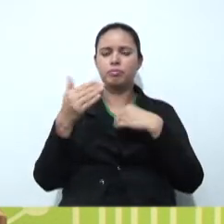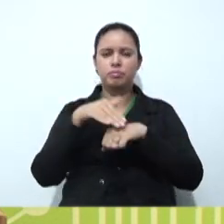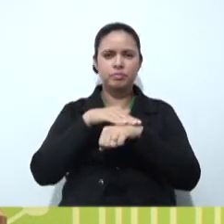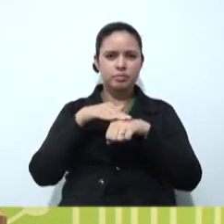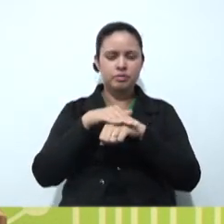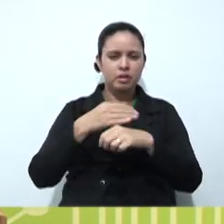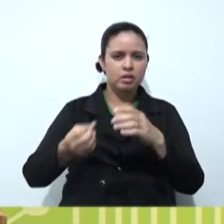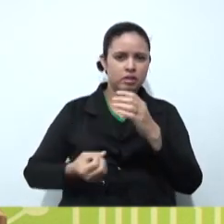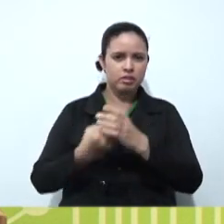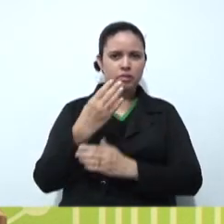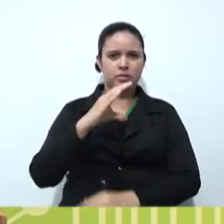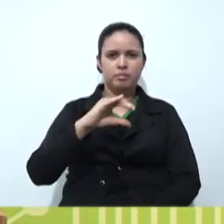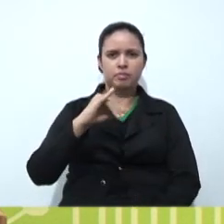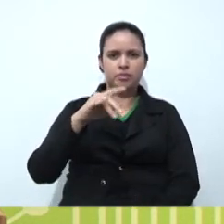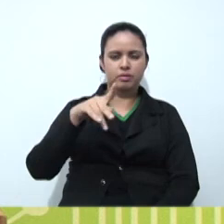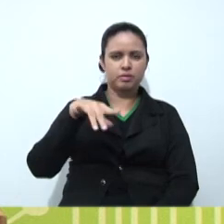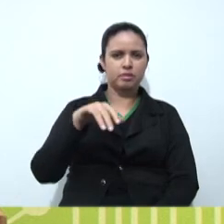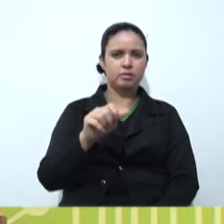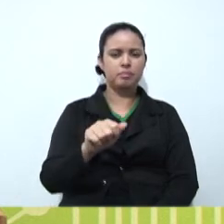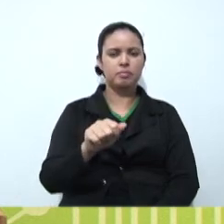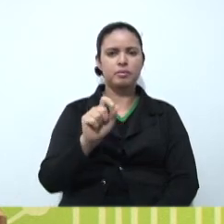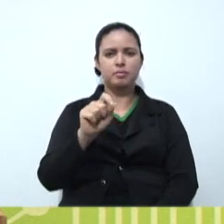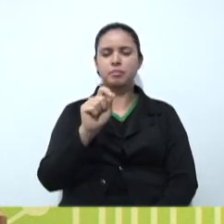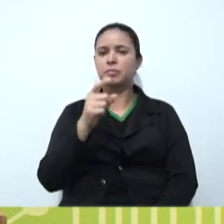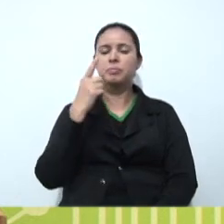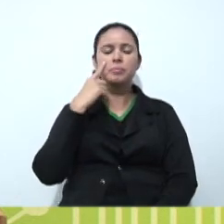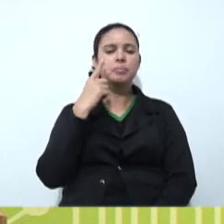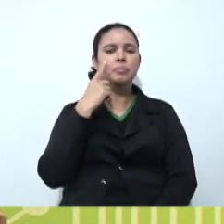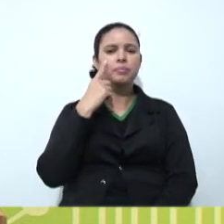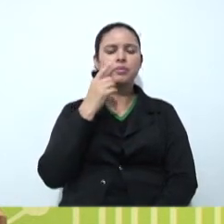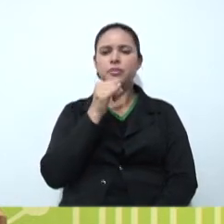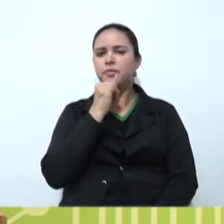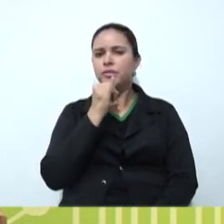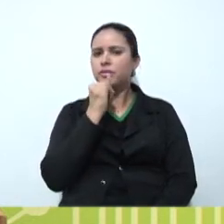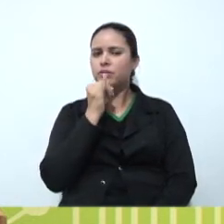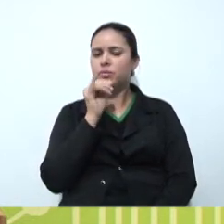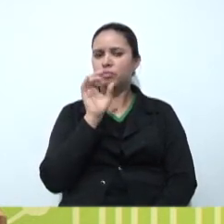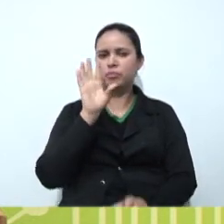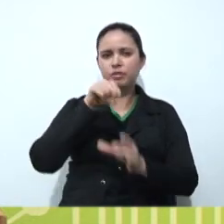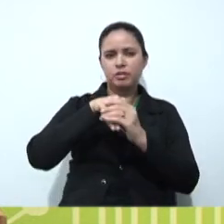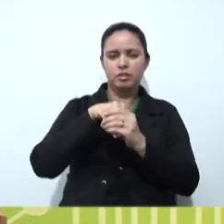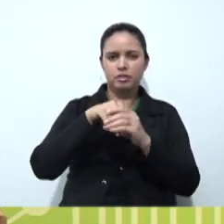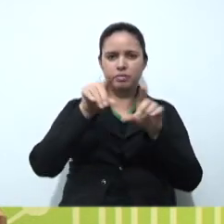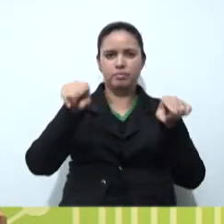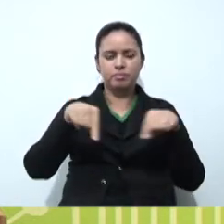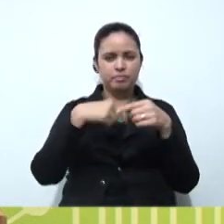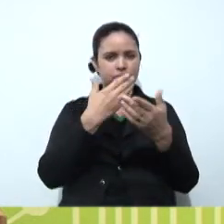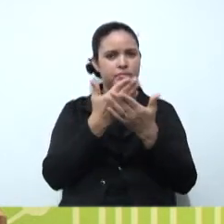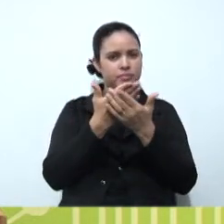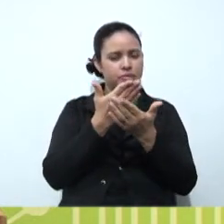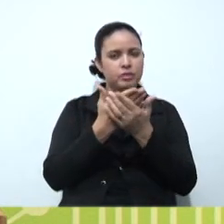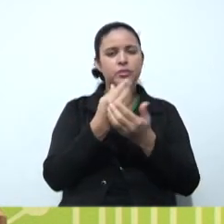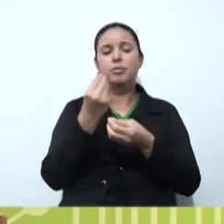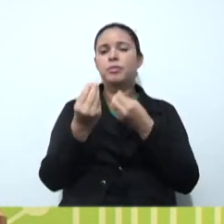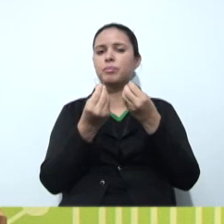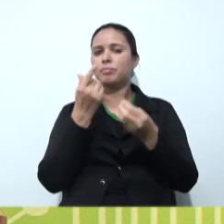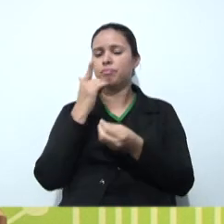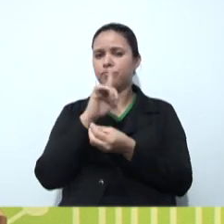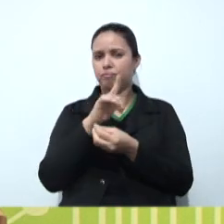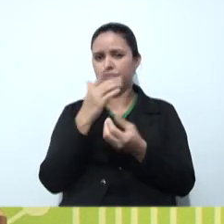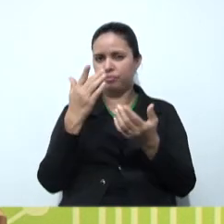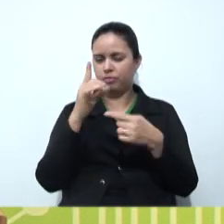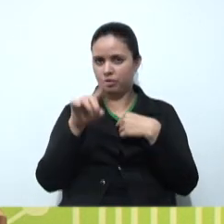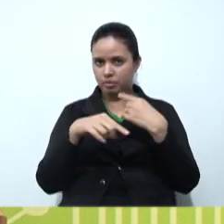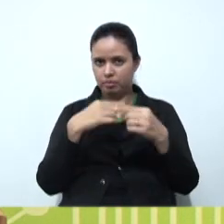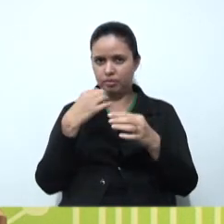uma CIPA, né? Na verdade, eu falei para vocês simularem esta CIPA dentro da sala de aula. Como é que foi isso? Vamos comentar já